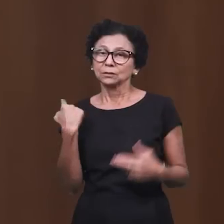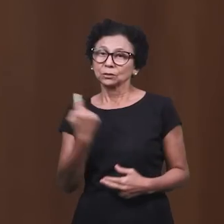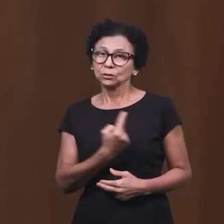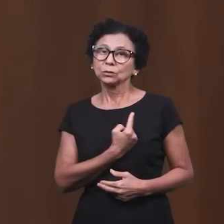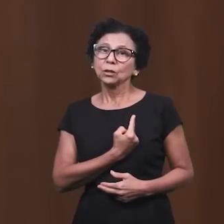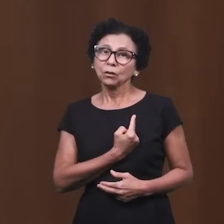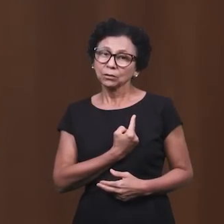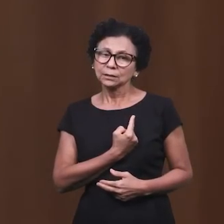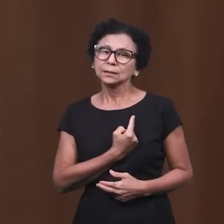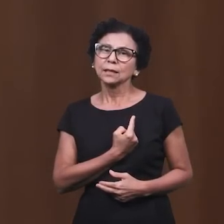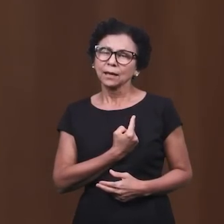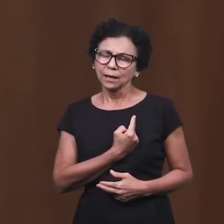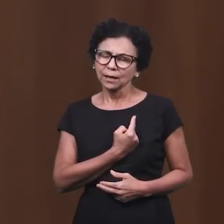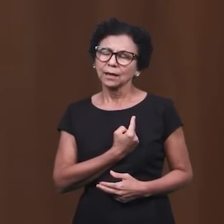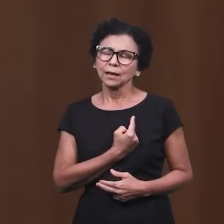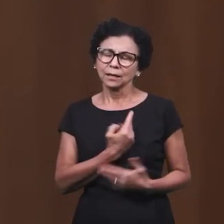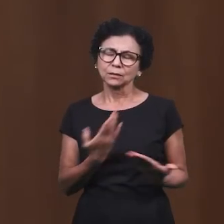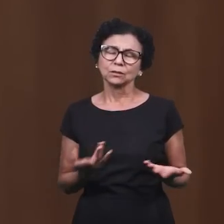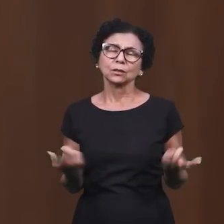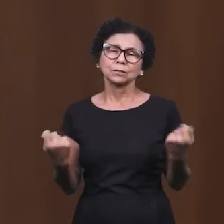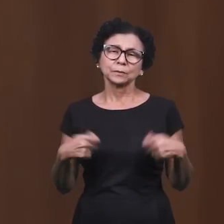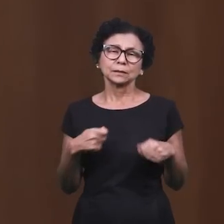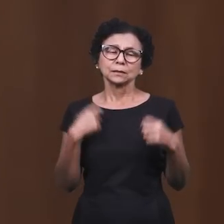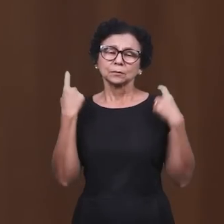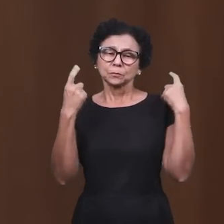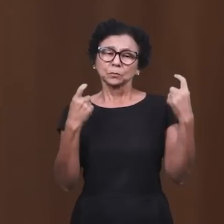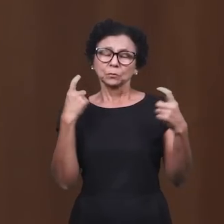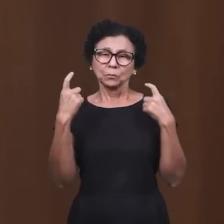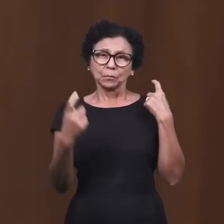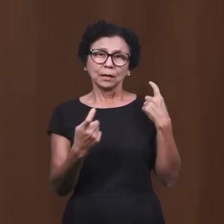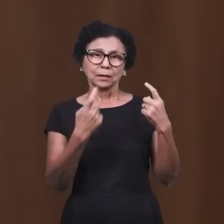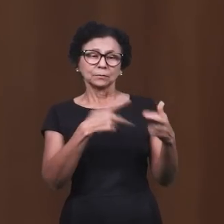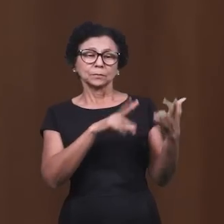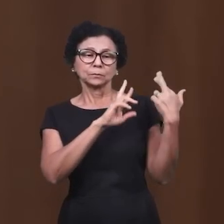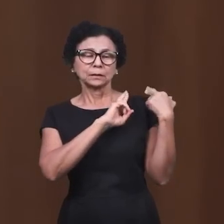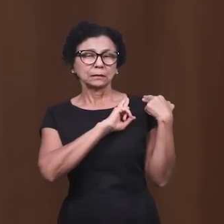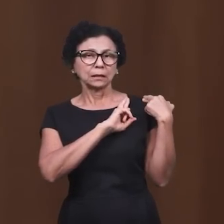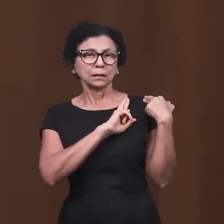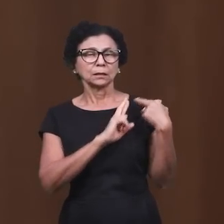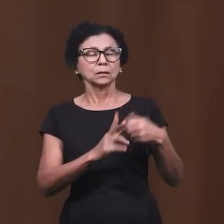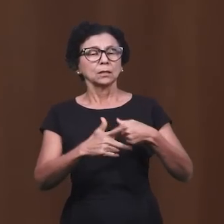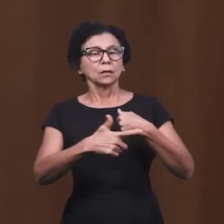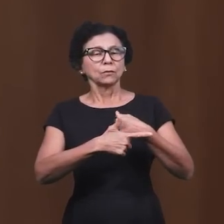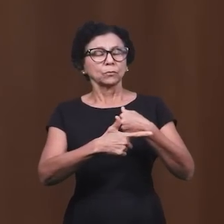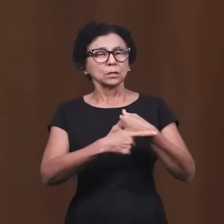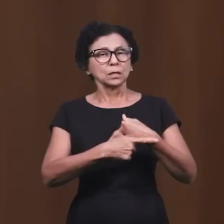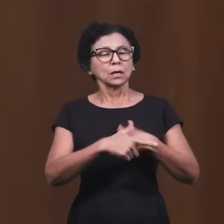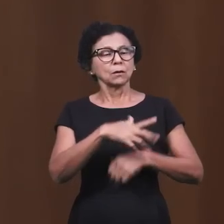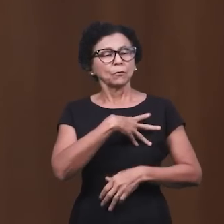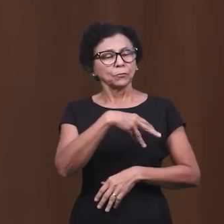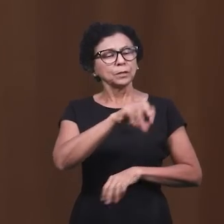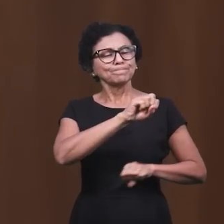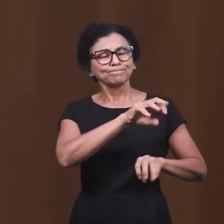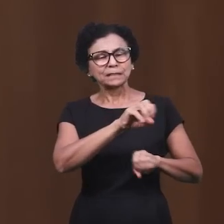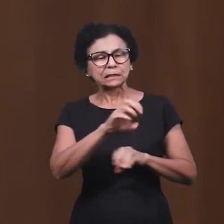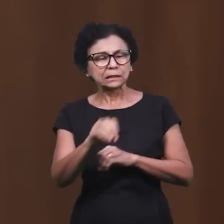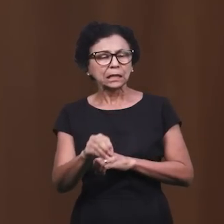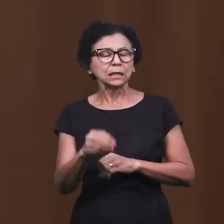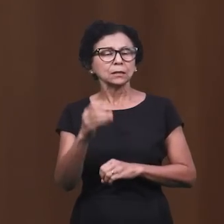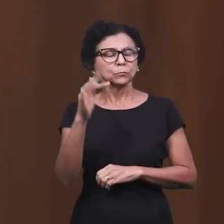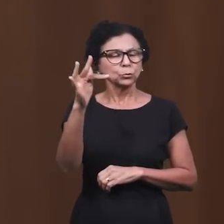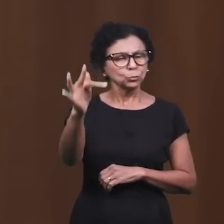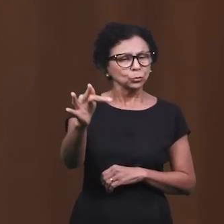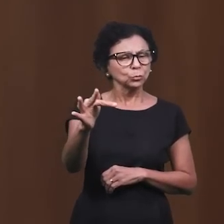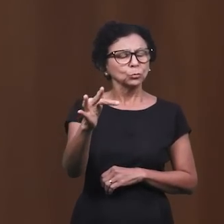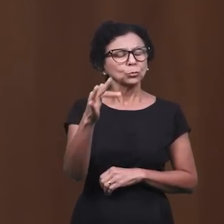importar com isso. Não, nós devemos, obviamente, né? Temos a nossa responsabilidade, o nosso papel de preparar os nossos filhos, de pensar no amanhã,